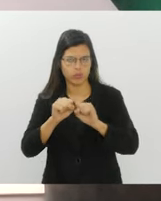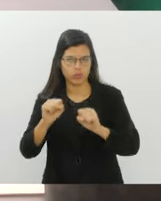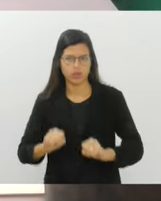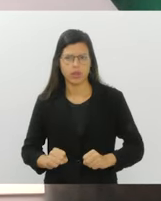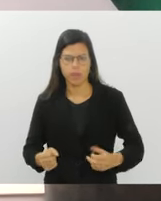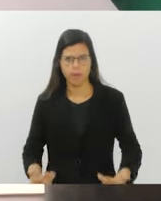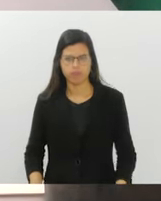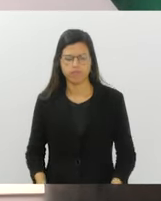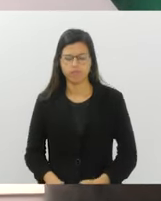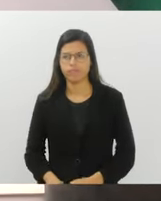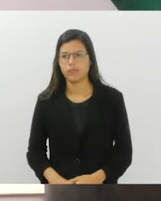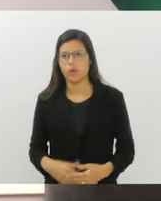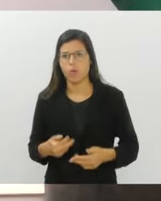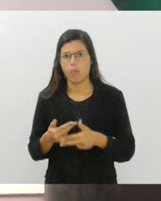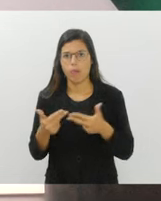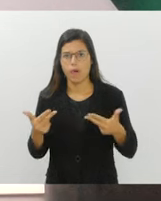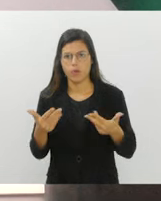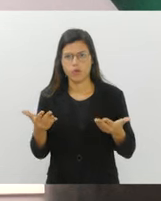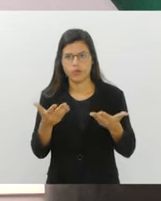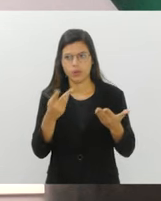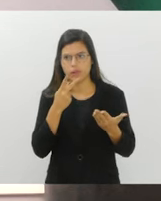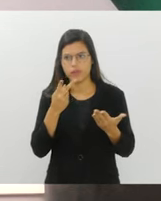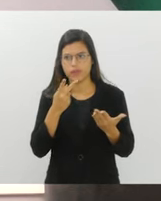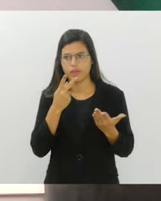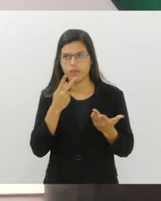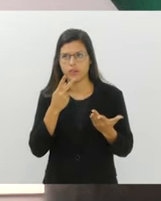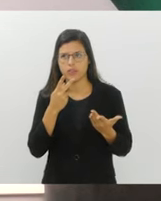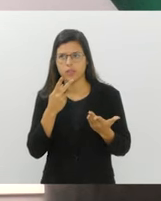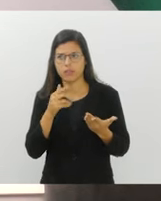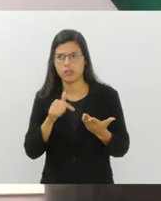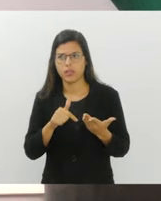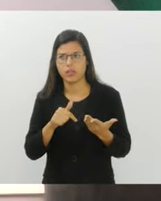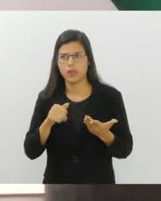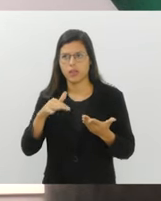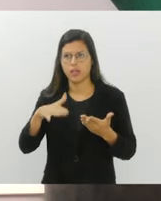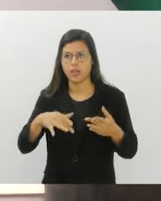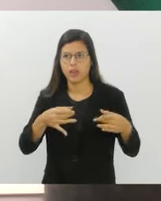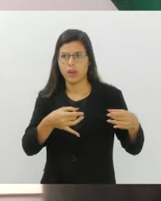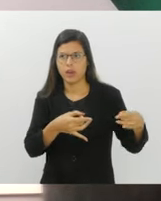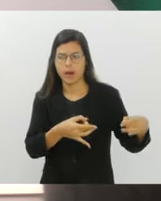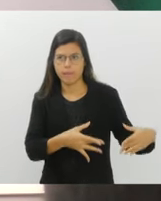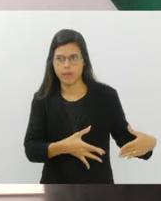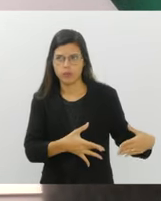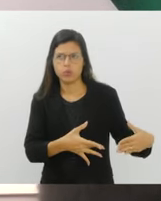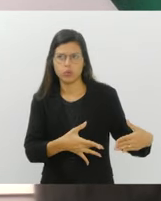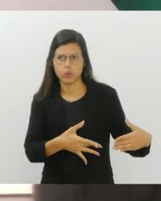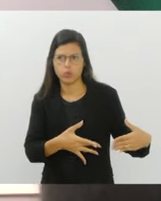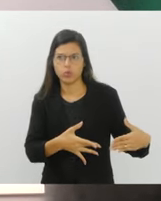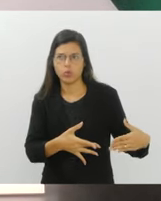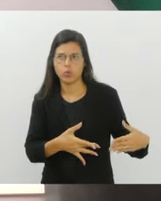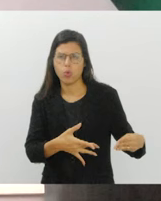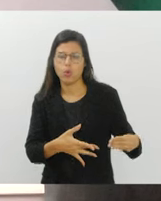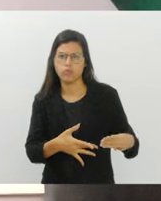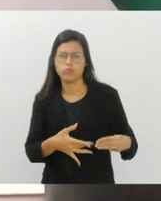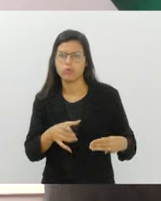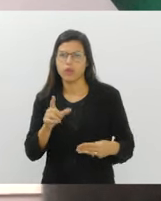queria deixar restar aqui mencionado, que quem abandonou o assento de negociação foram os acionistas.